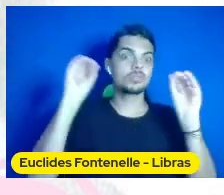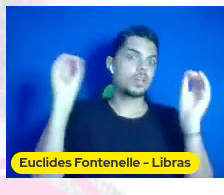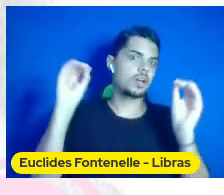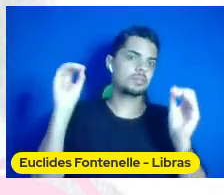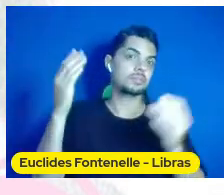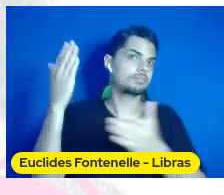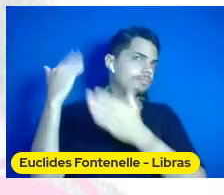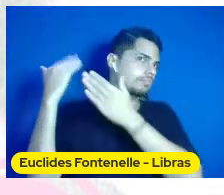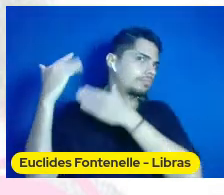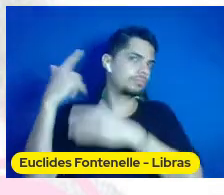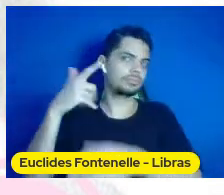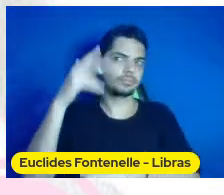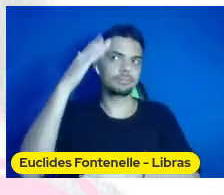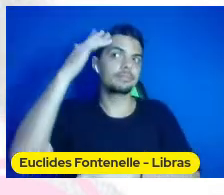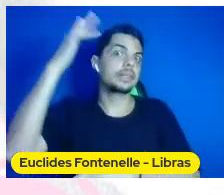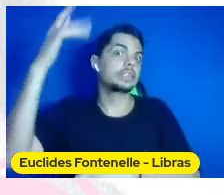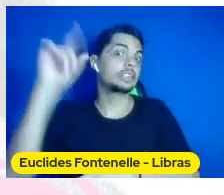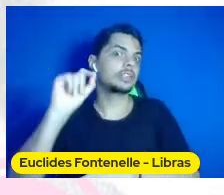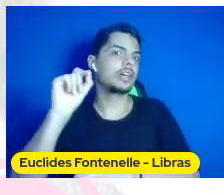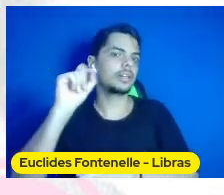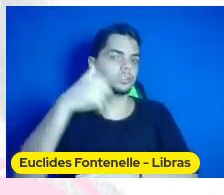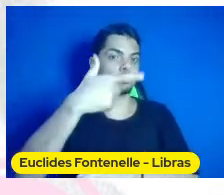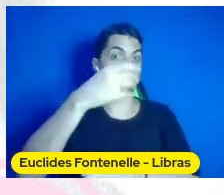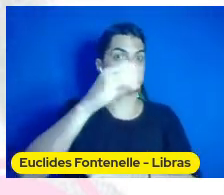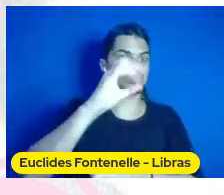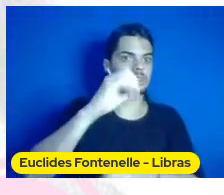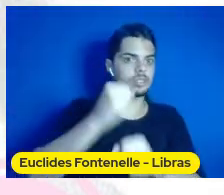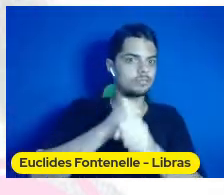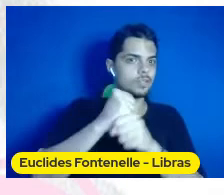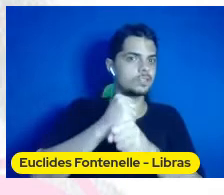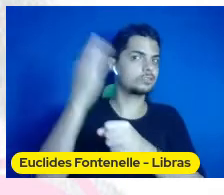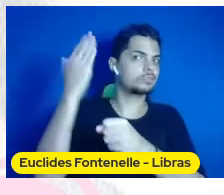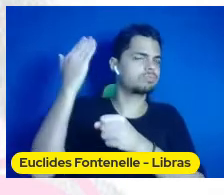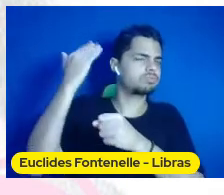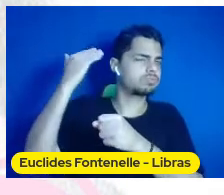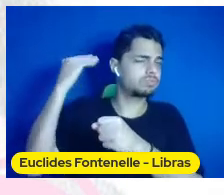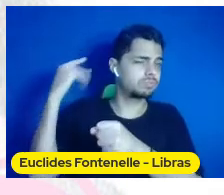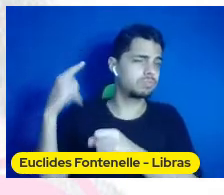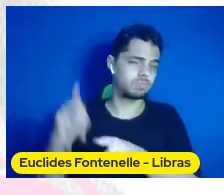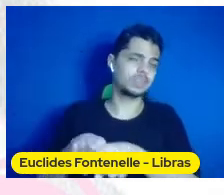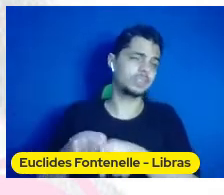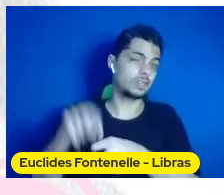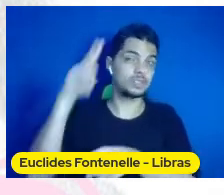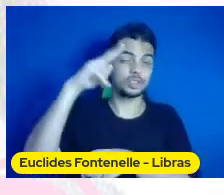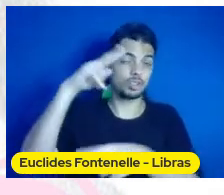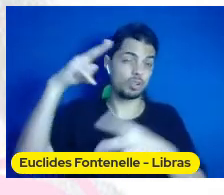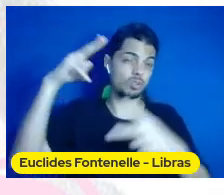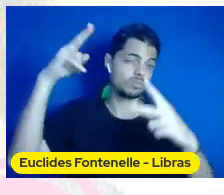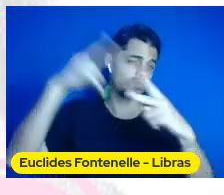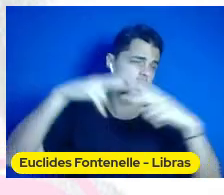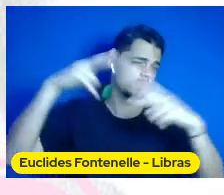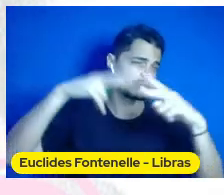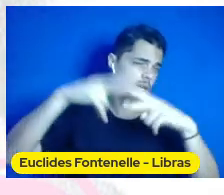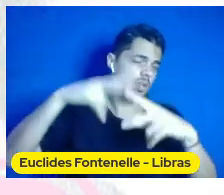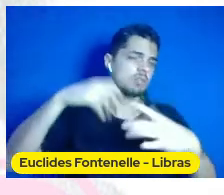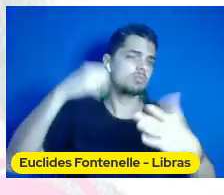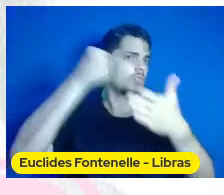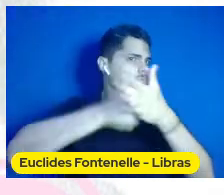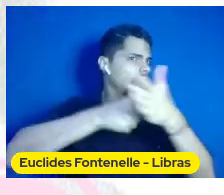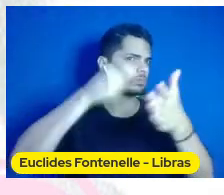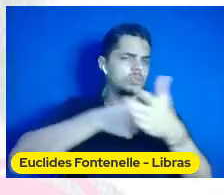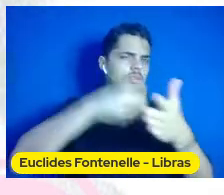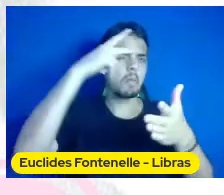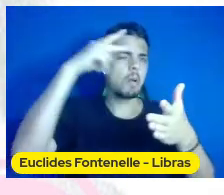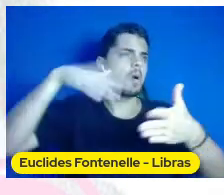gente sabia a história de que a gente veio, quem lutou para a gente ter as coisas que tem, né? A